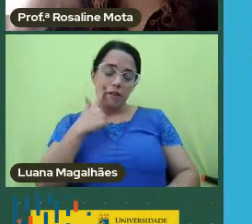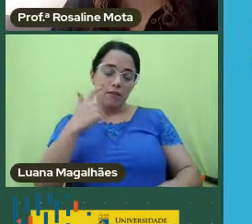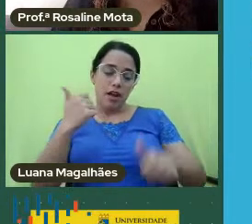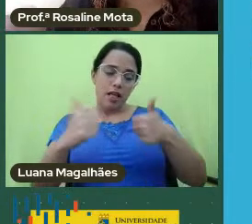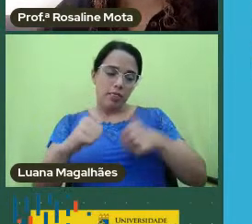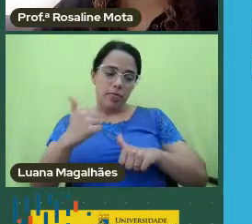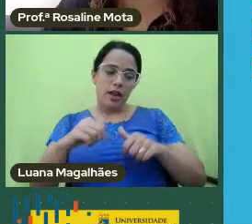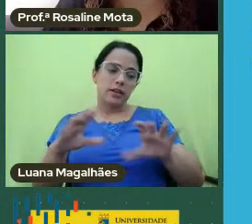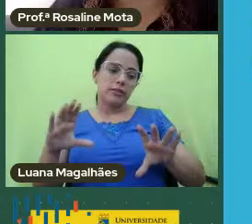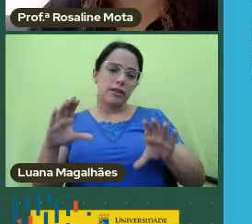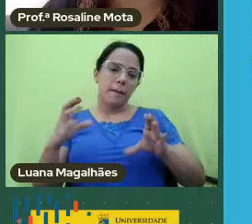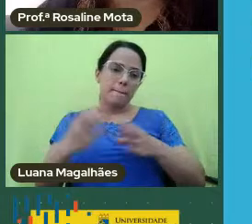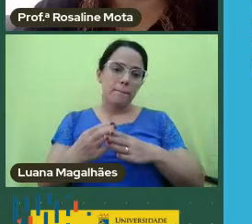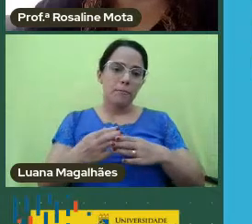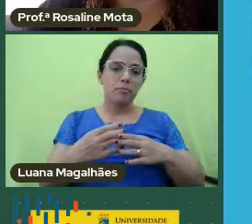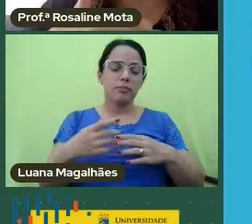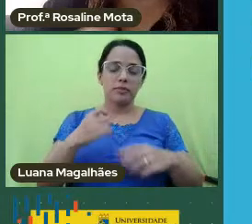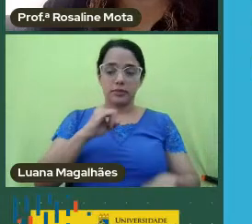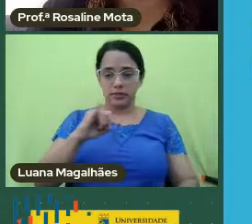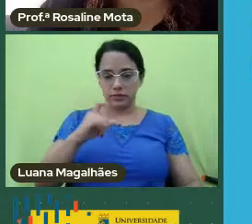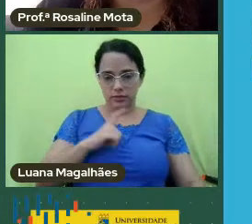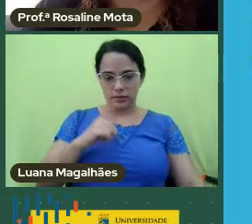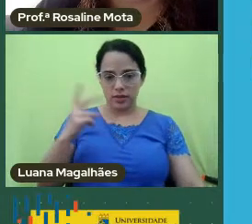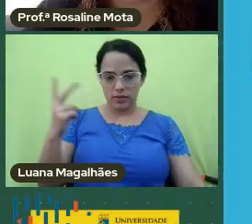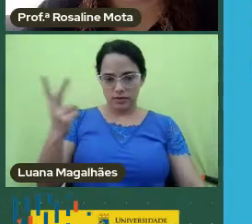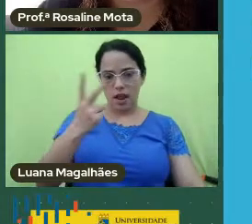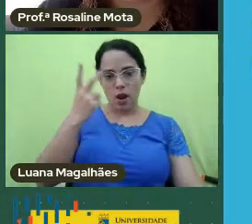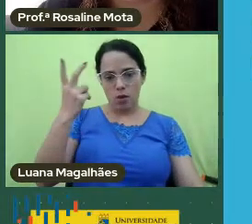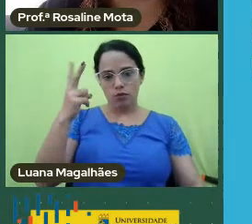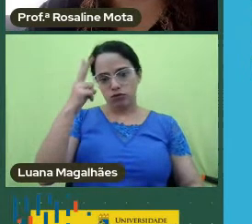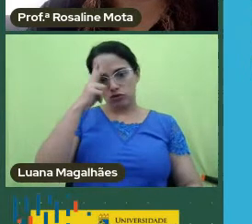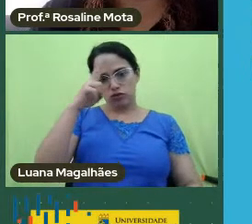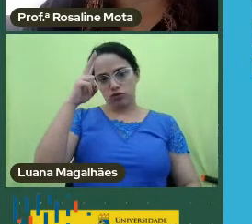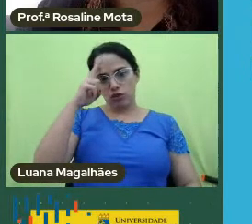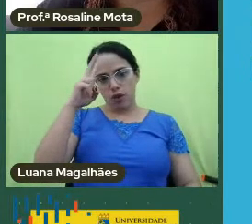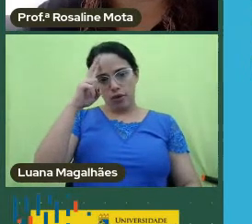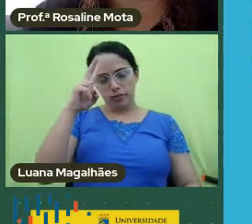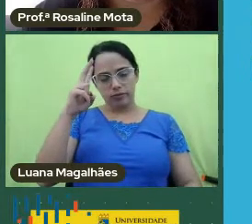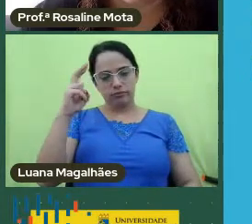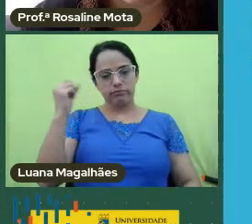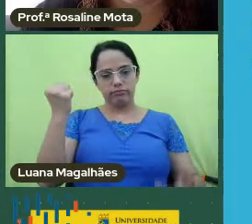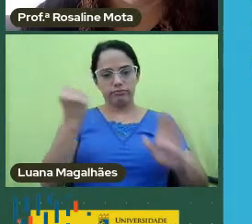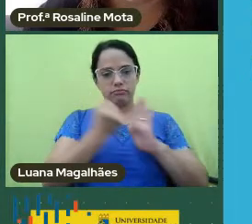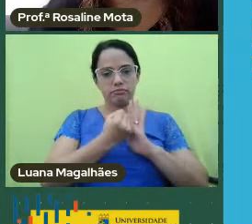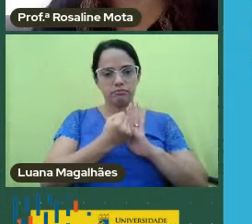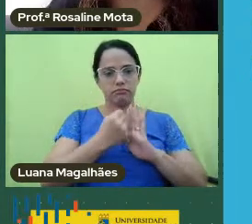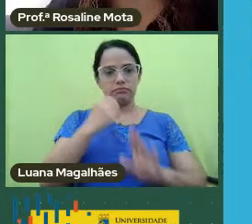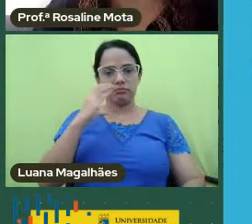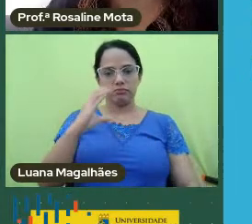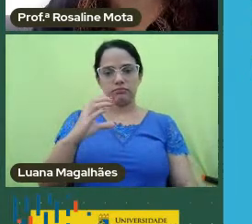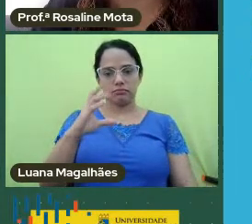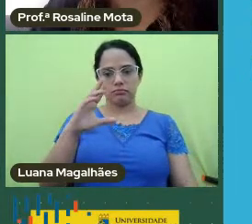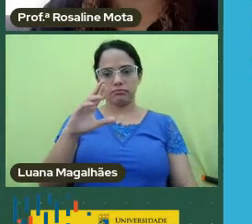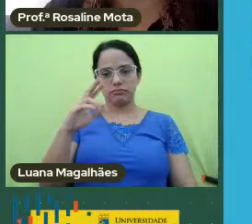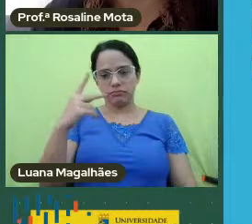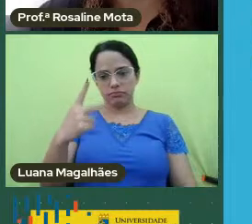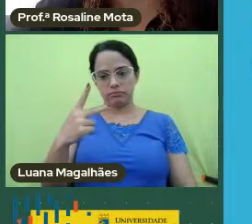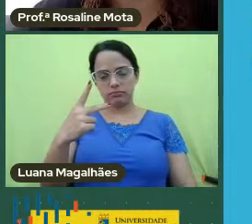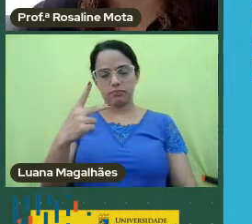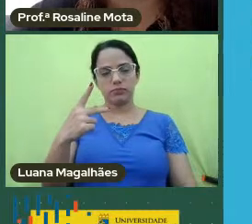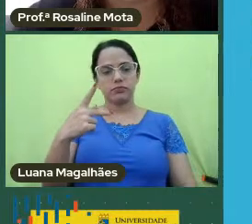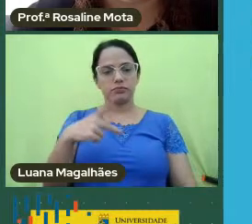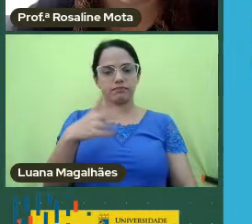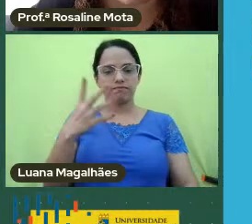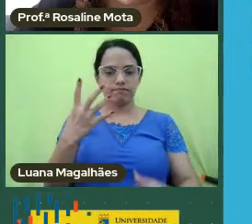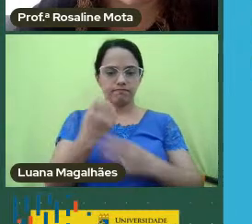analisados e, tendo esse valor histórico, incumbência da CRP a fazer a